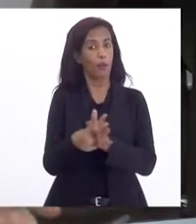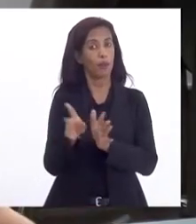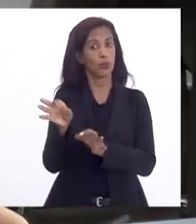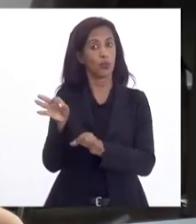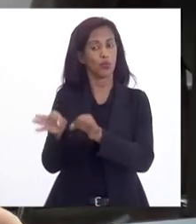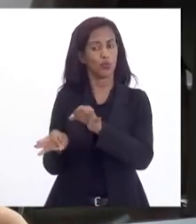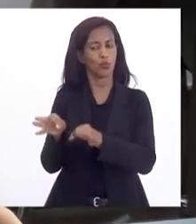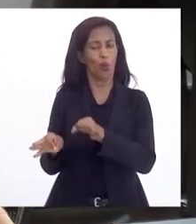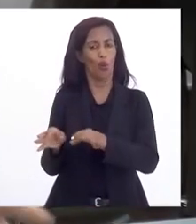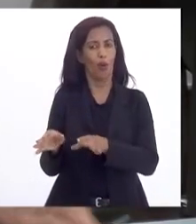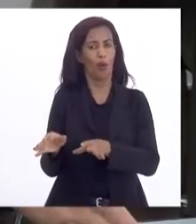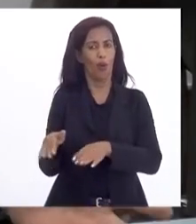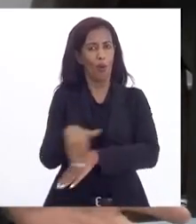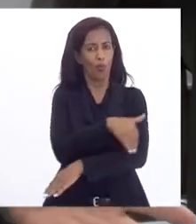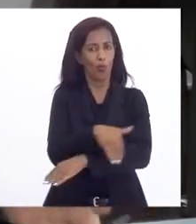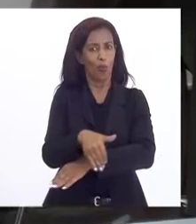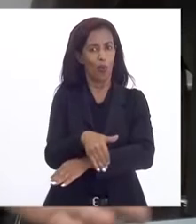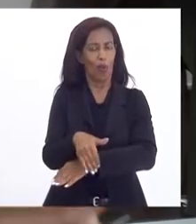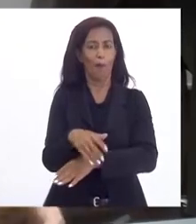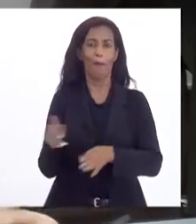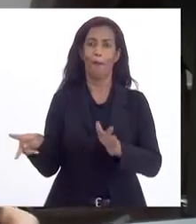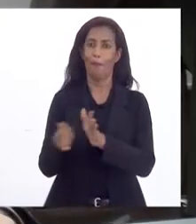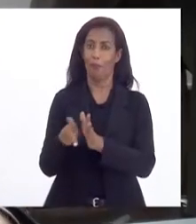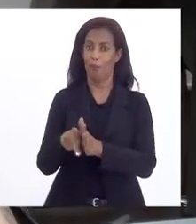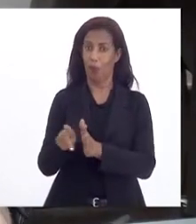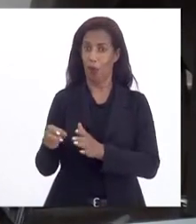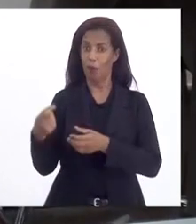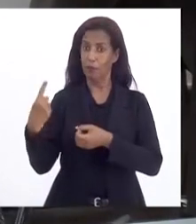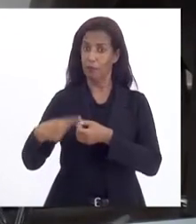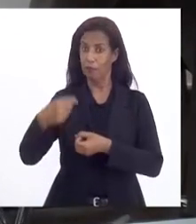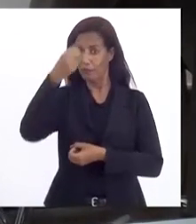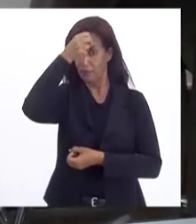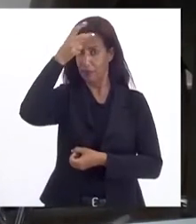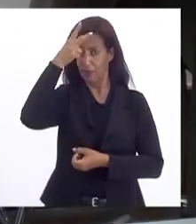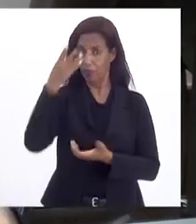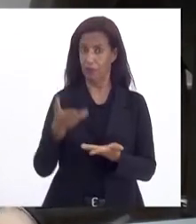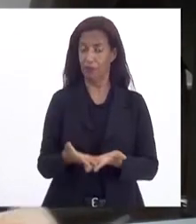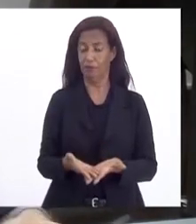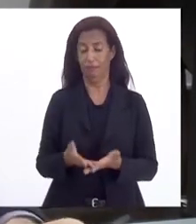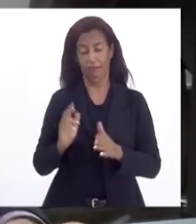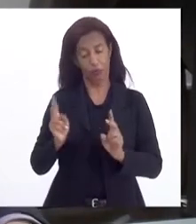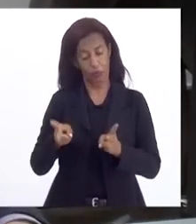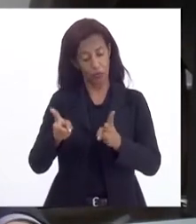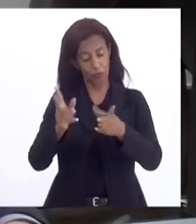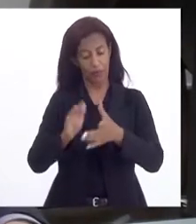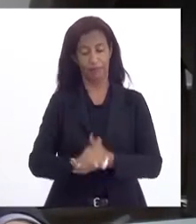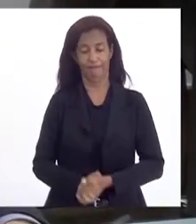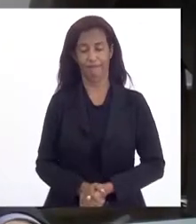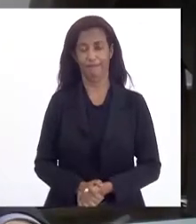nome de rua, competência dos municípios. Mas, vamos em frente.